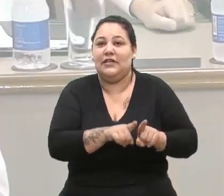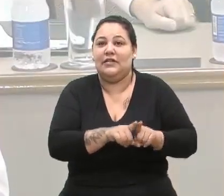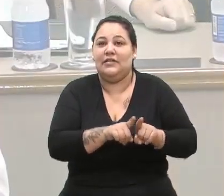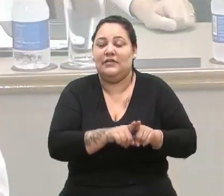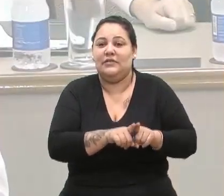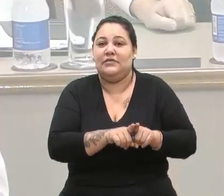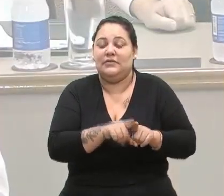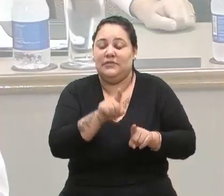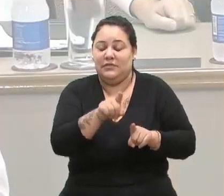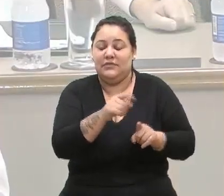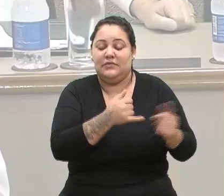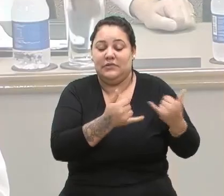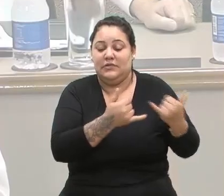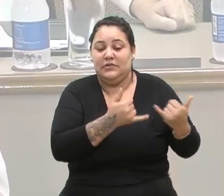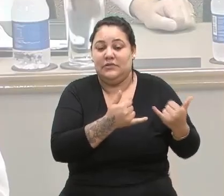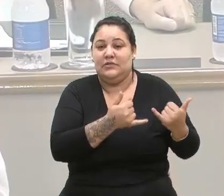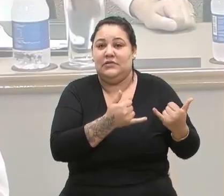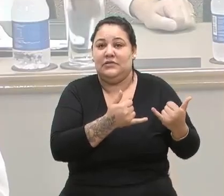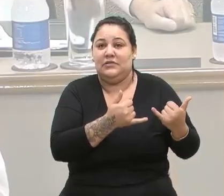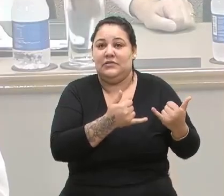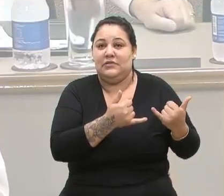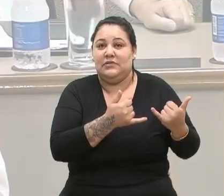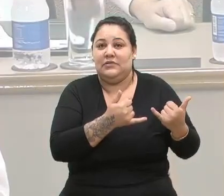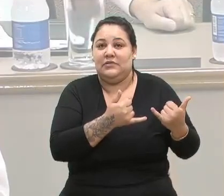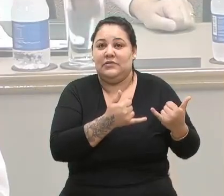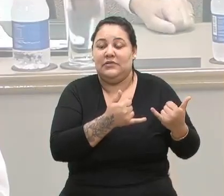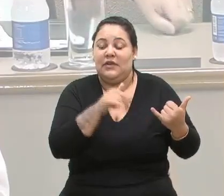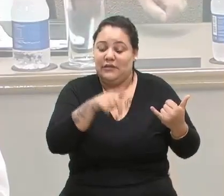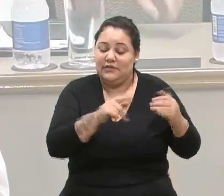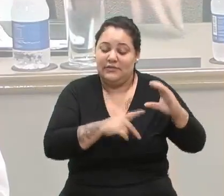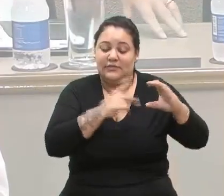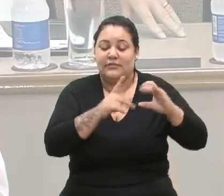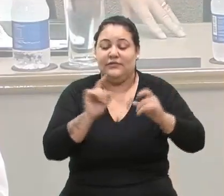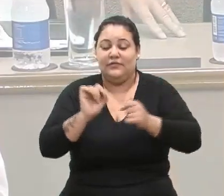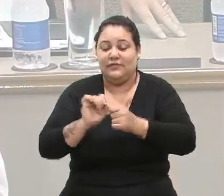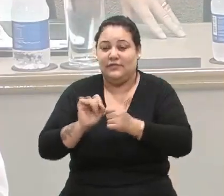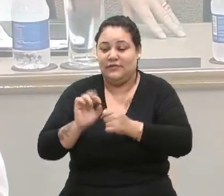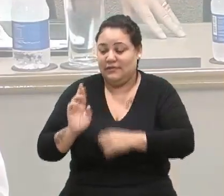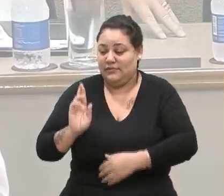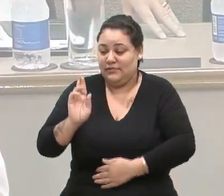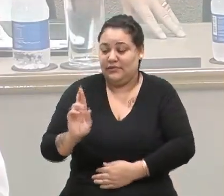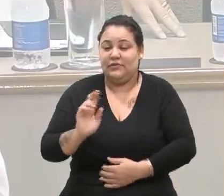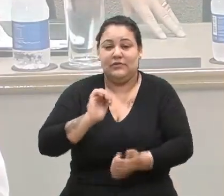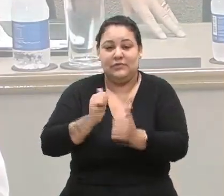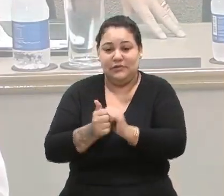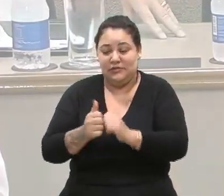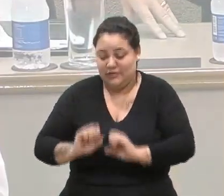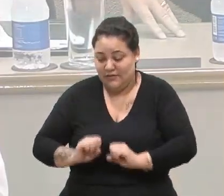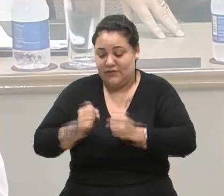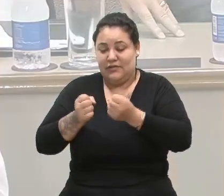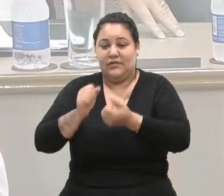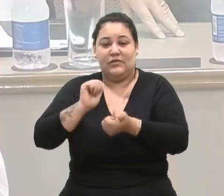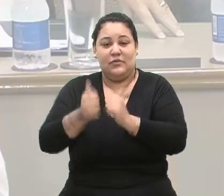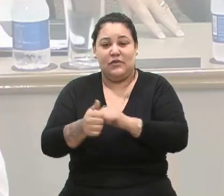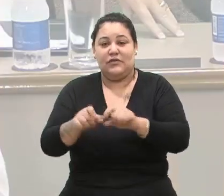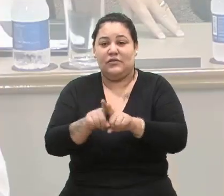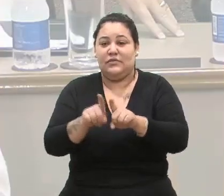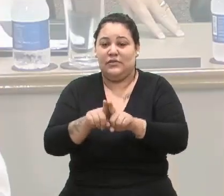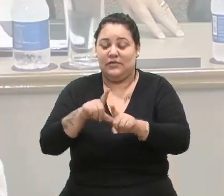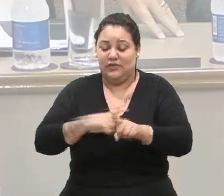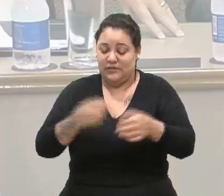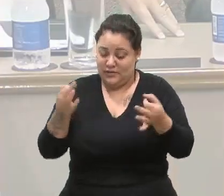tenho certeza que vai, aqui na Câmara de Vereadores também, falar em nome do esporte, defender o esporte, que com certeza